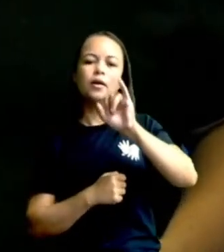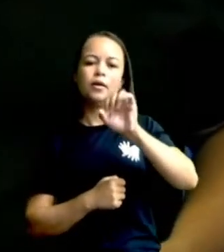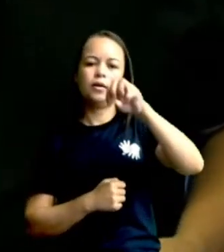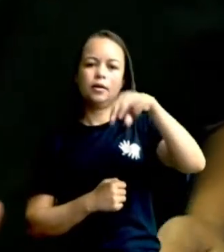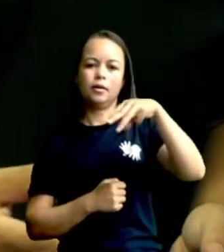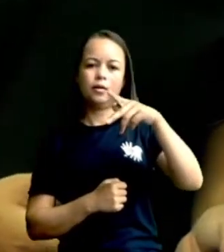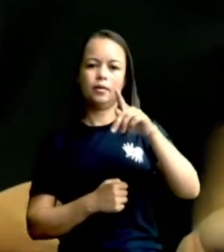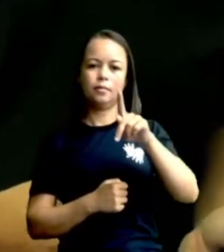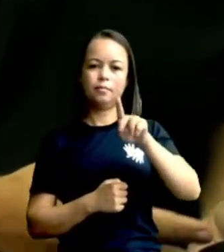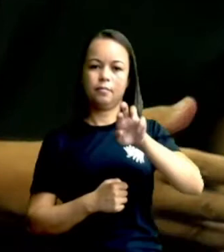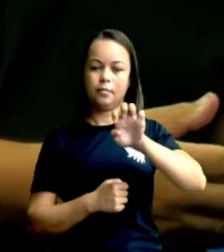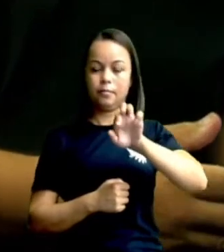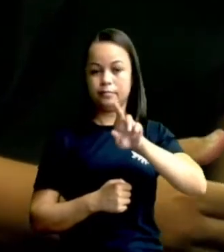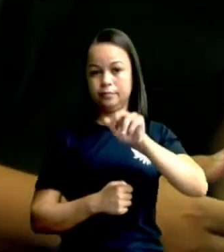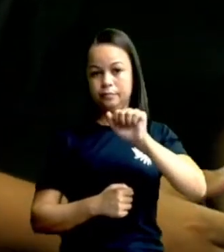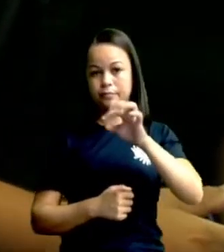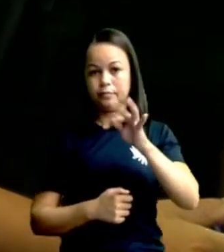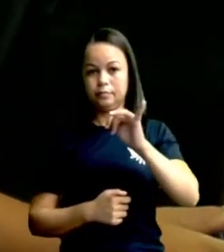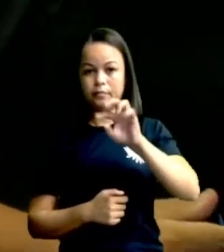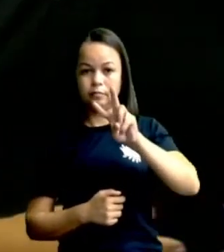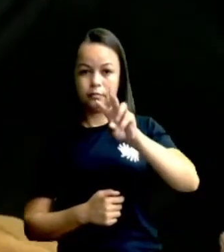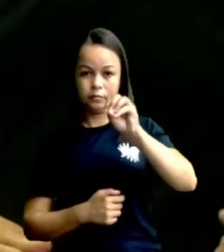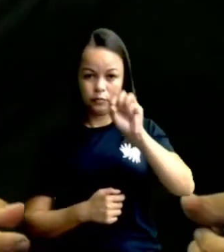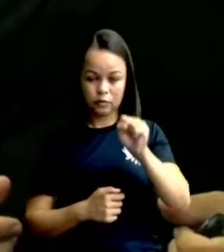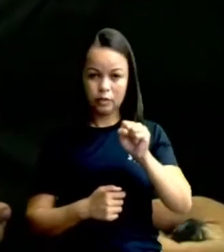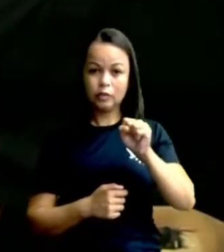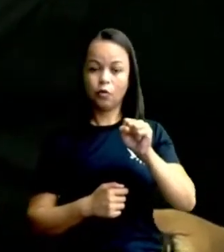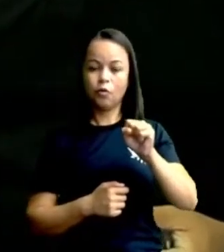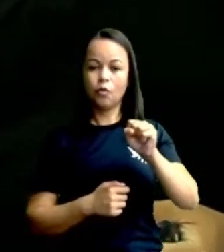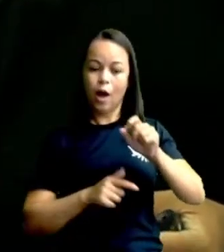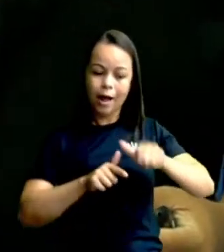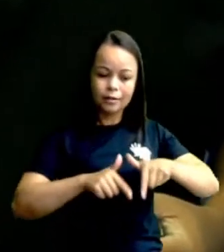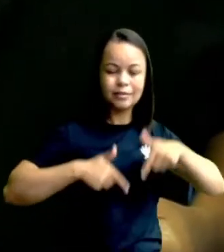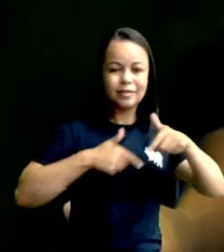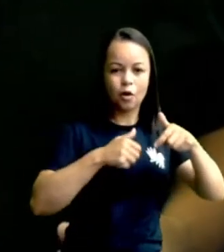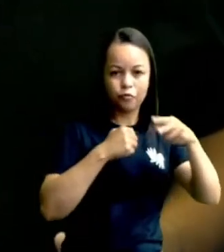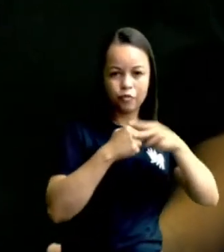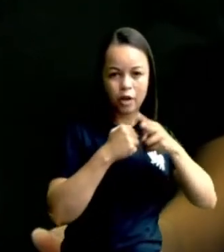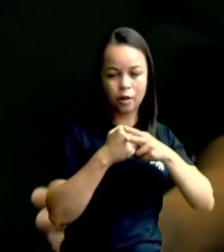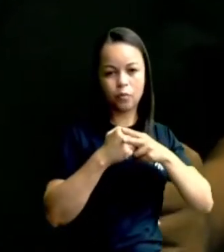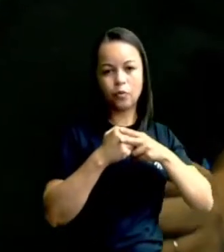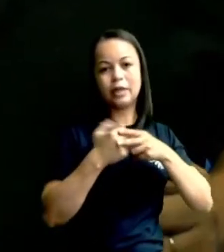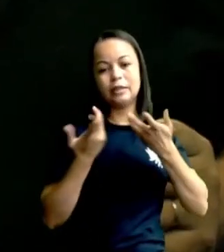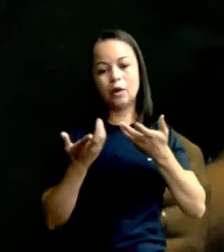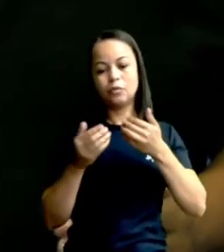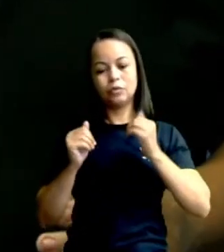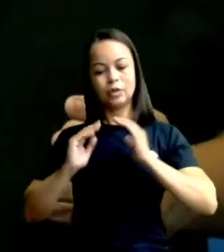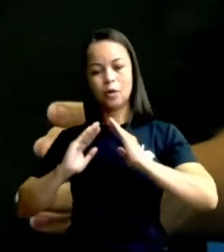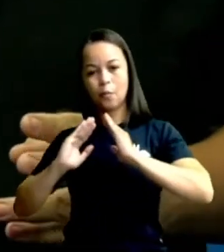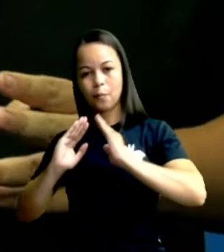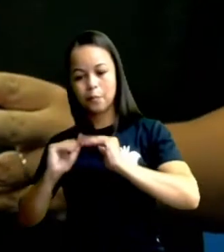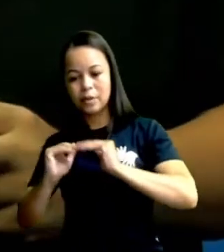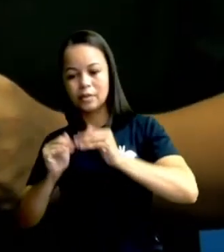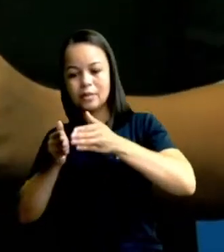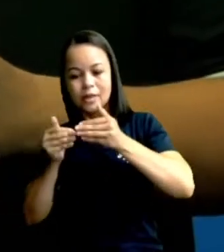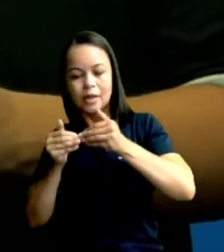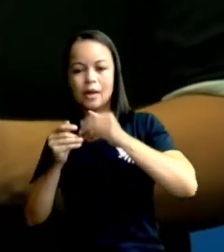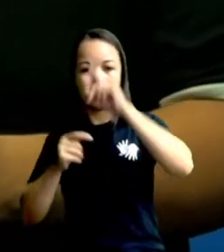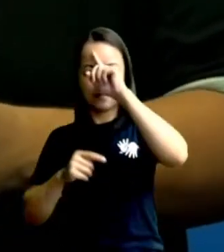imperativos, tá bom? Porque verbo é uma ação e a ação de eu pedir à pessoa, digamos que é verbos